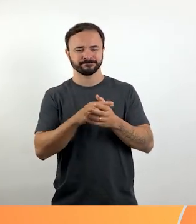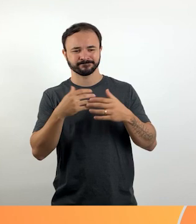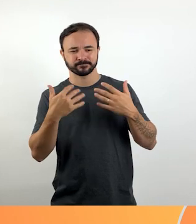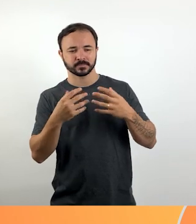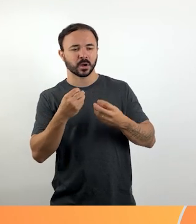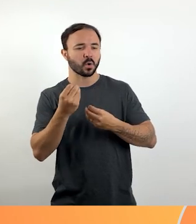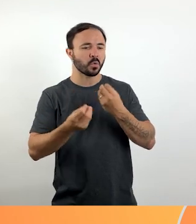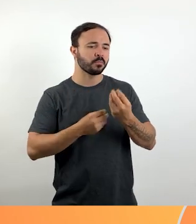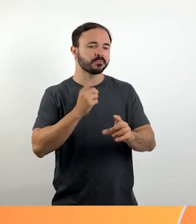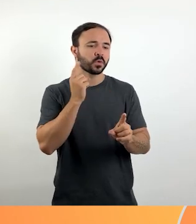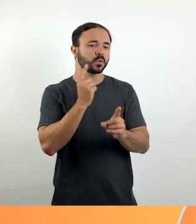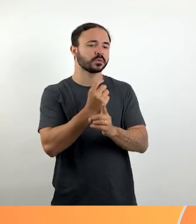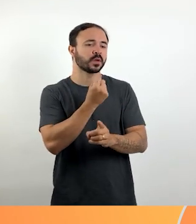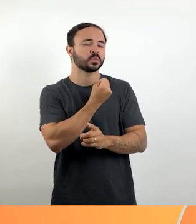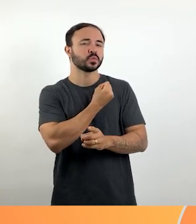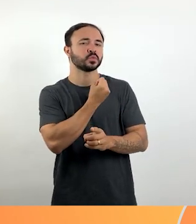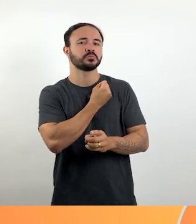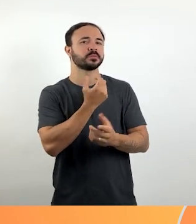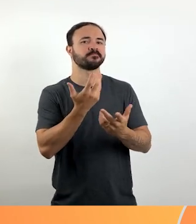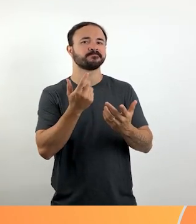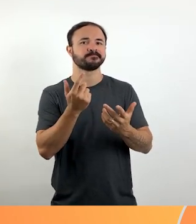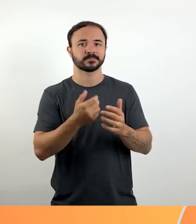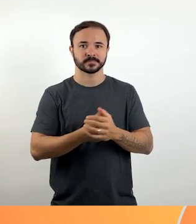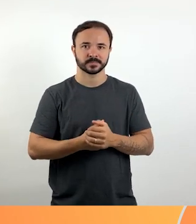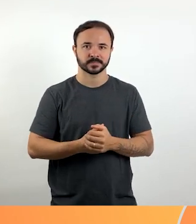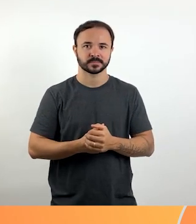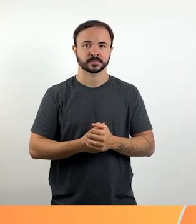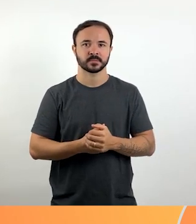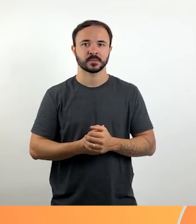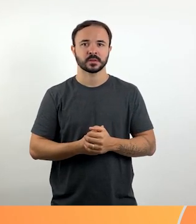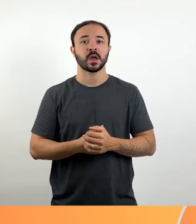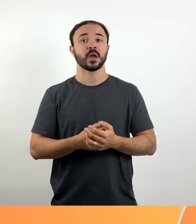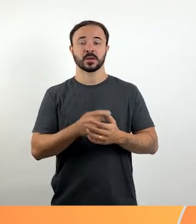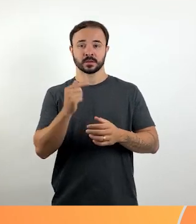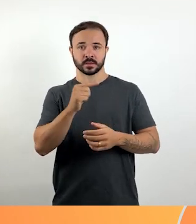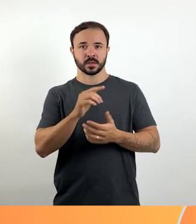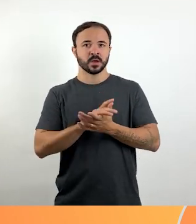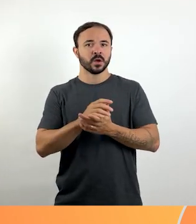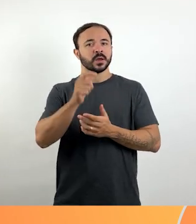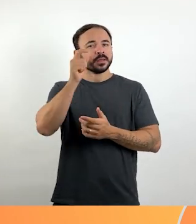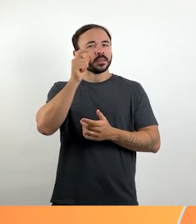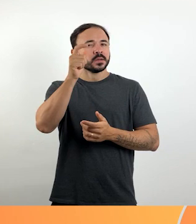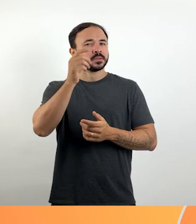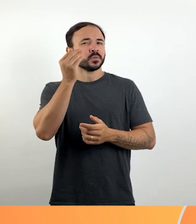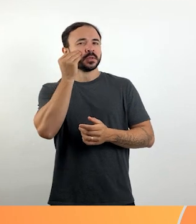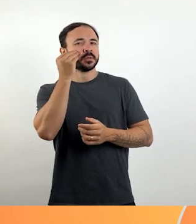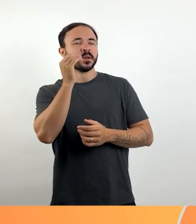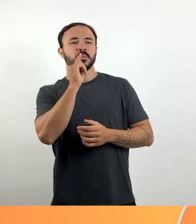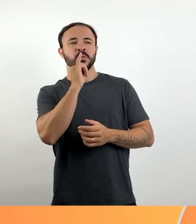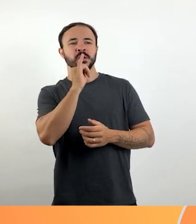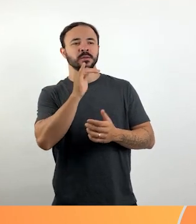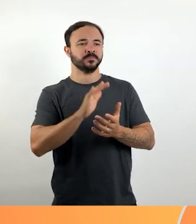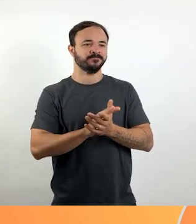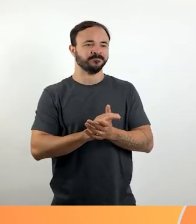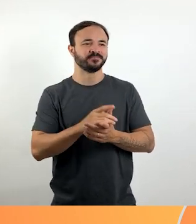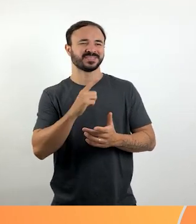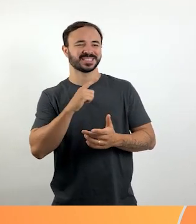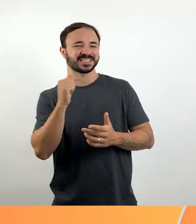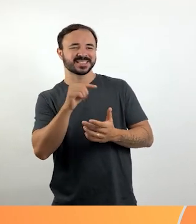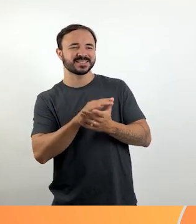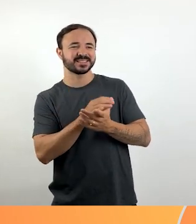relação à potência de 2. Aqui seria interessante nós tentarmos aqui, por exemplo,